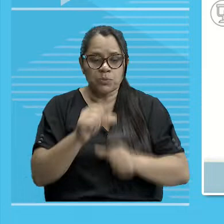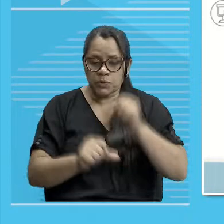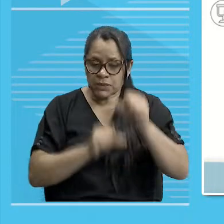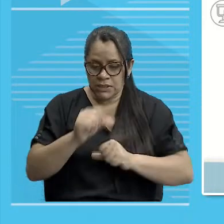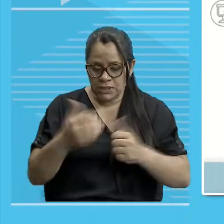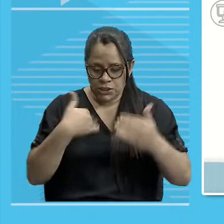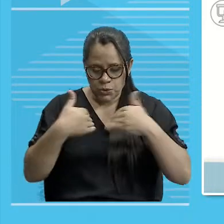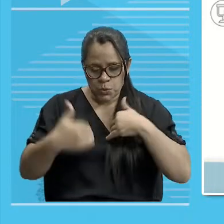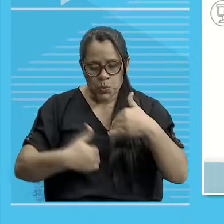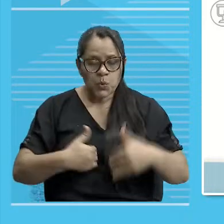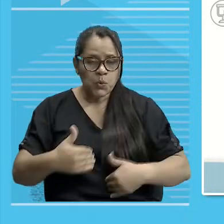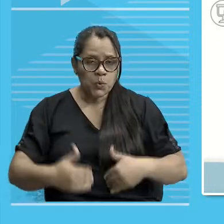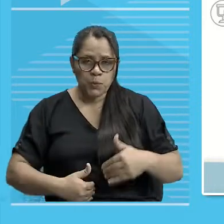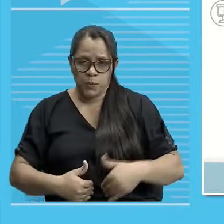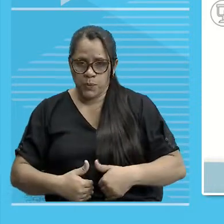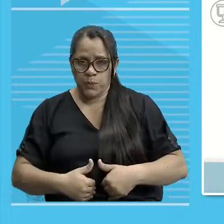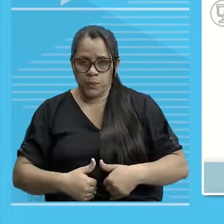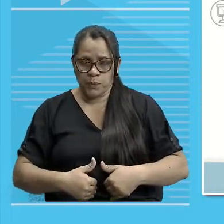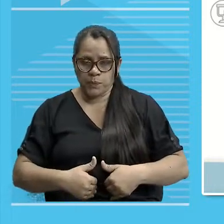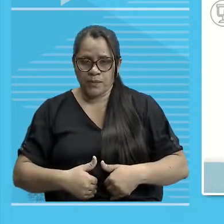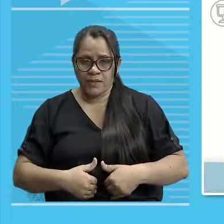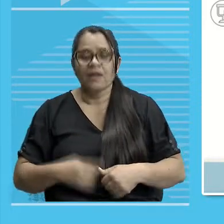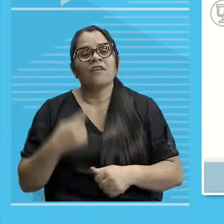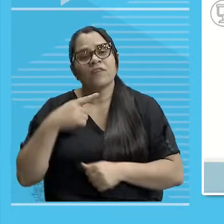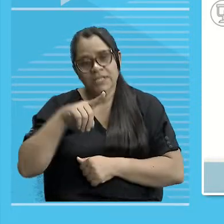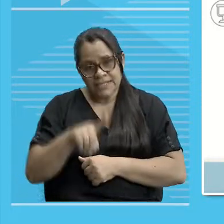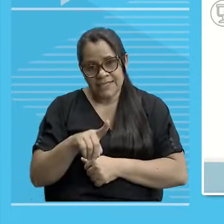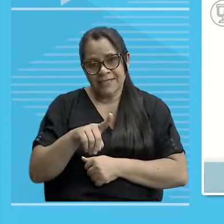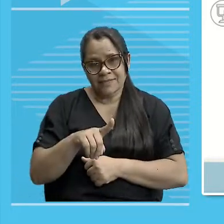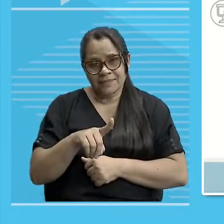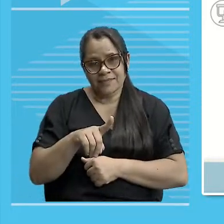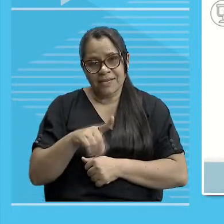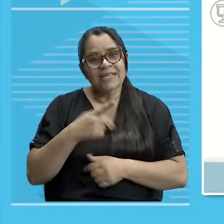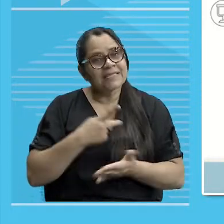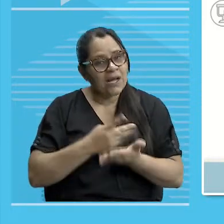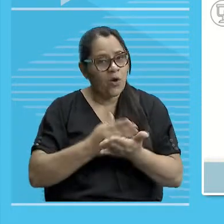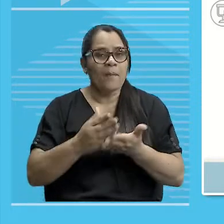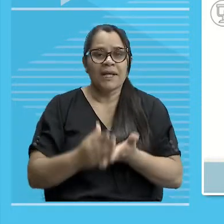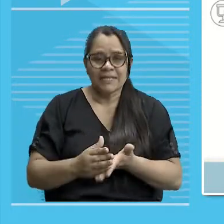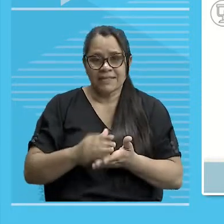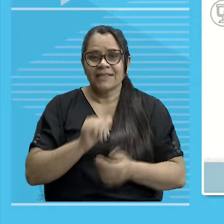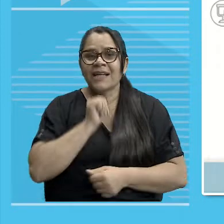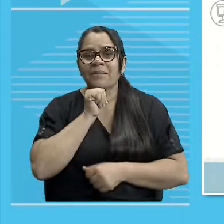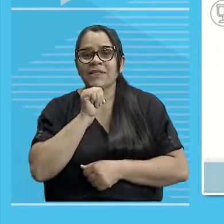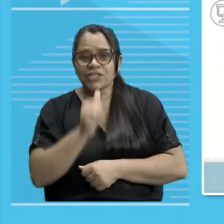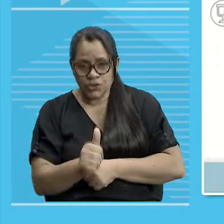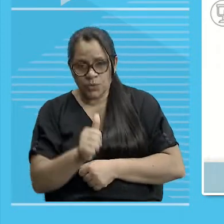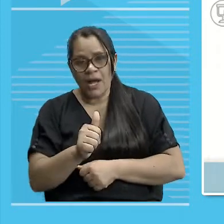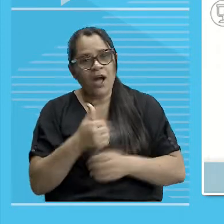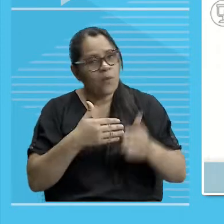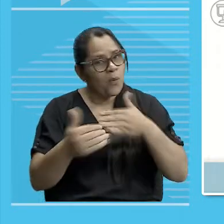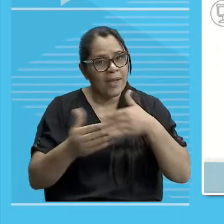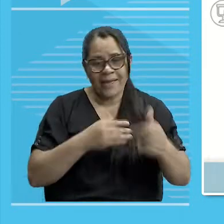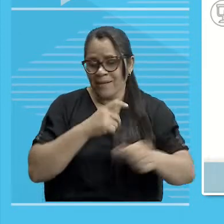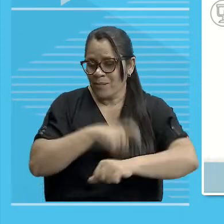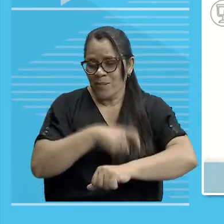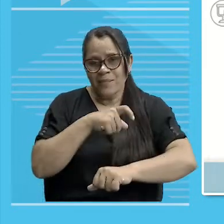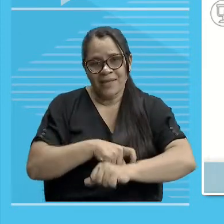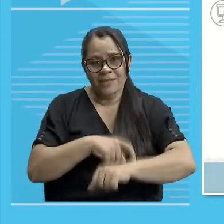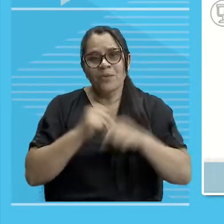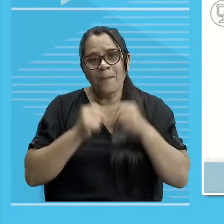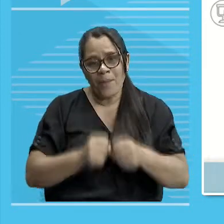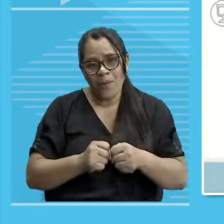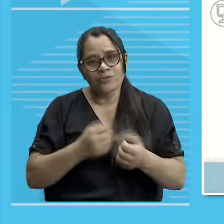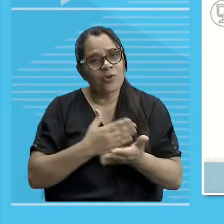né? Você está começando a menstruar. Qualquer momento você pode menstruar. Né? O